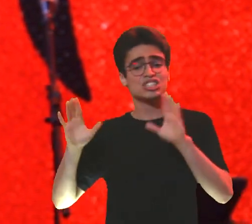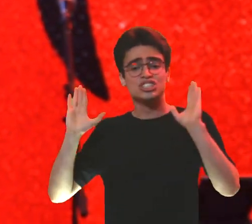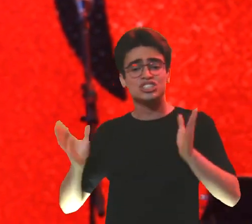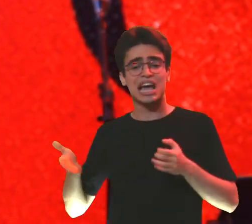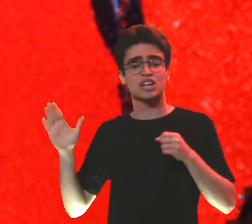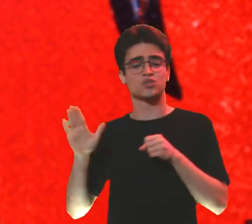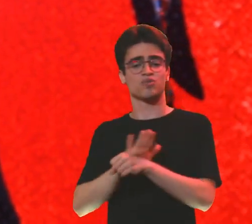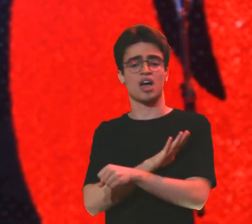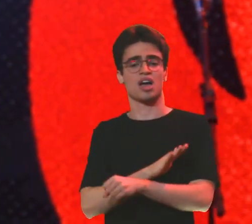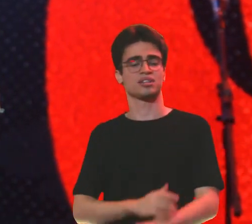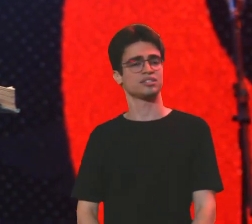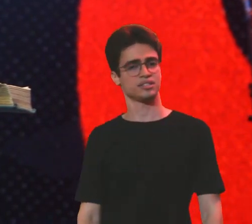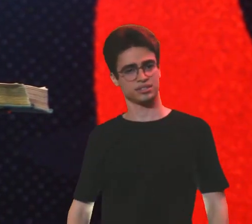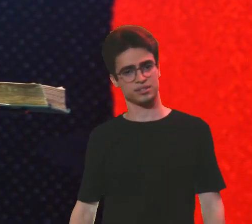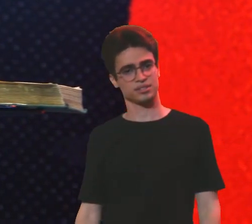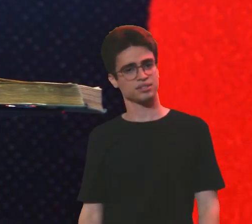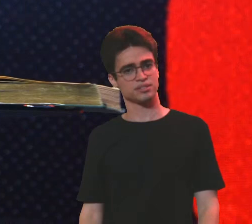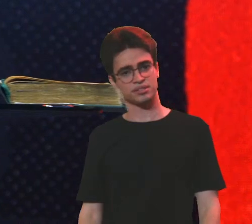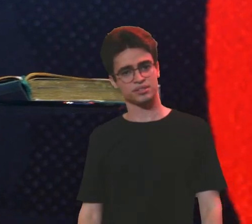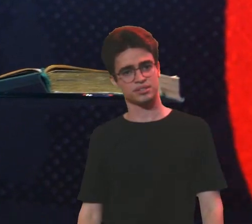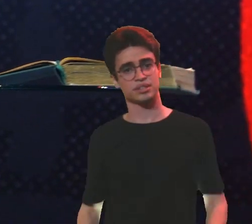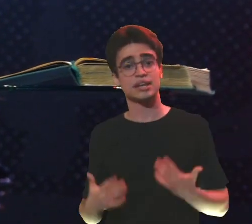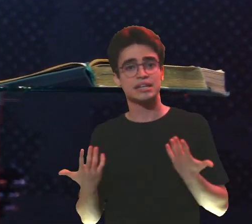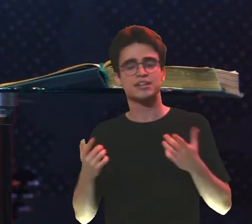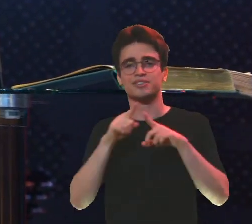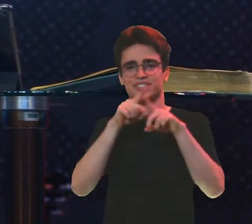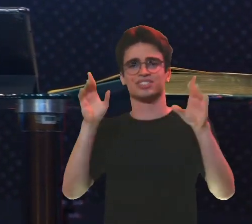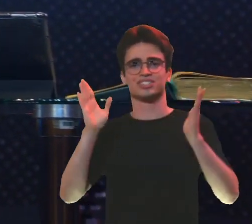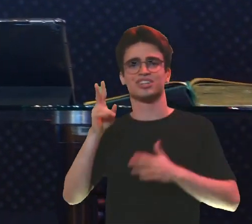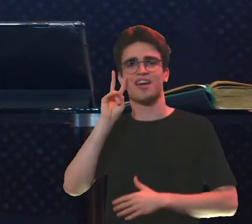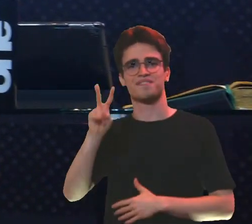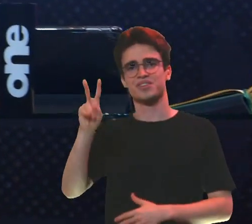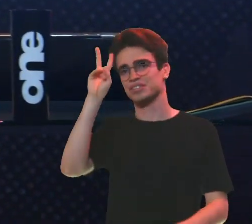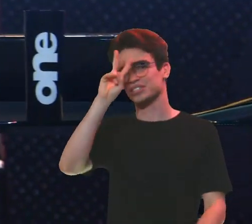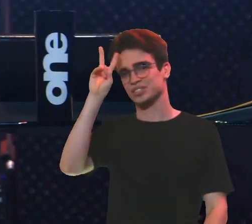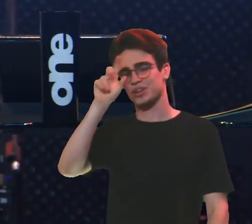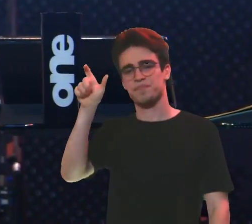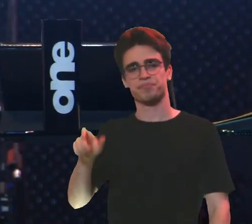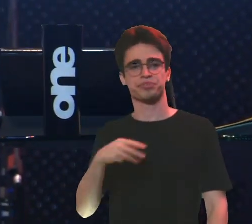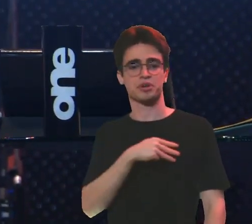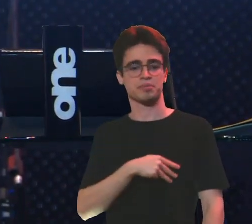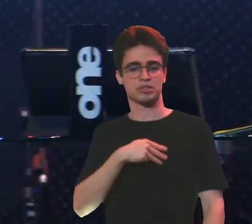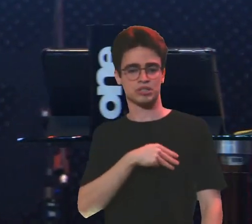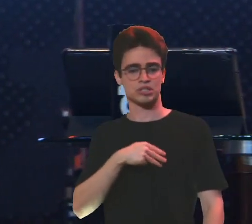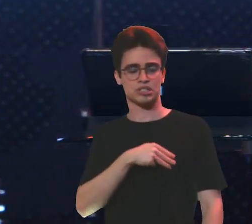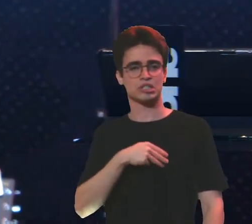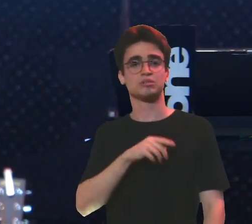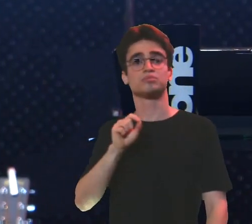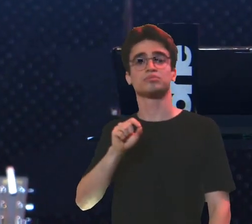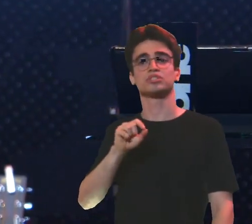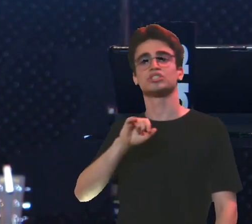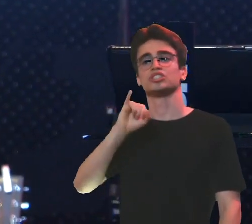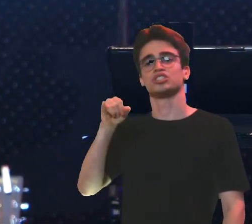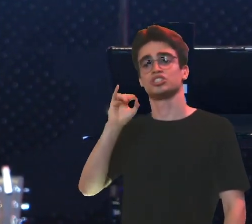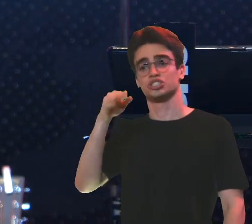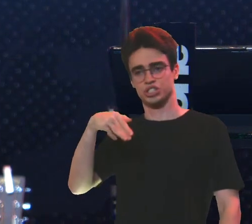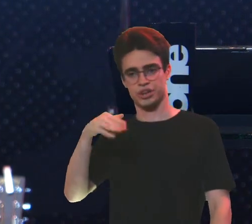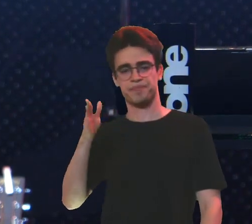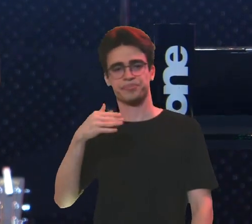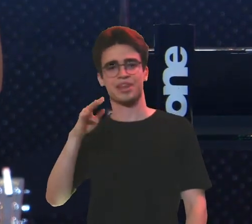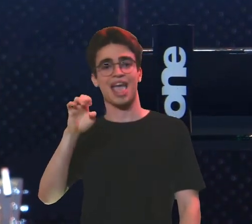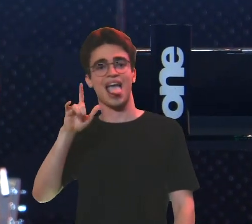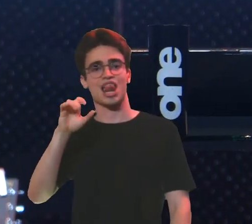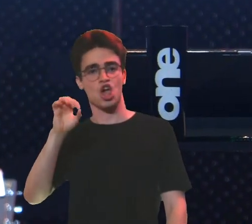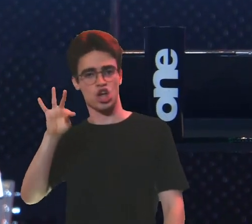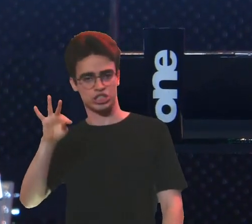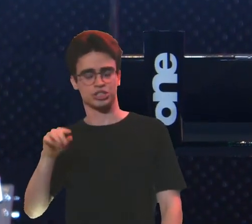suficiente. Eu não sei se você já ouviu a história de um missionário chamado Jim Elliot. Ele